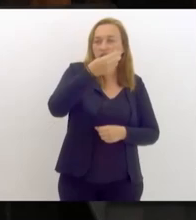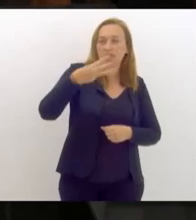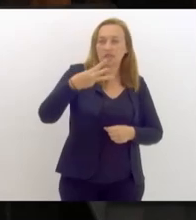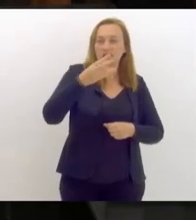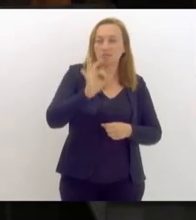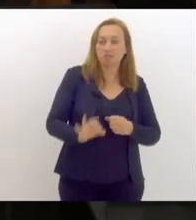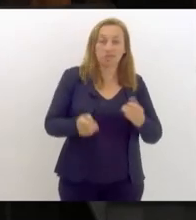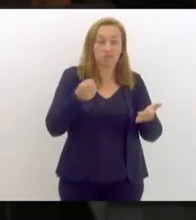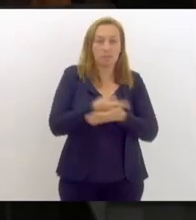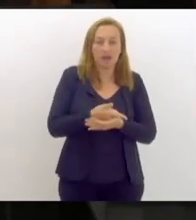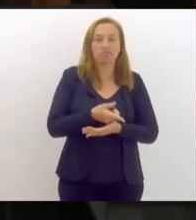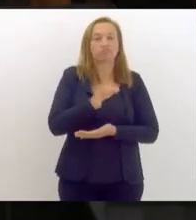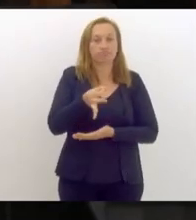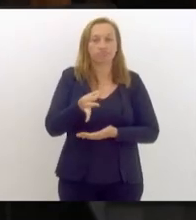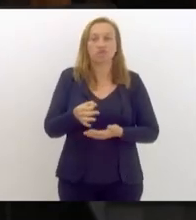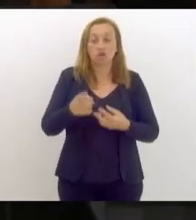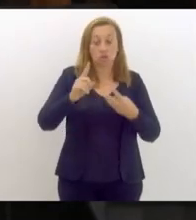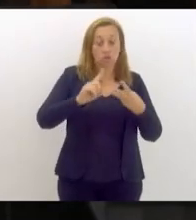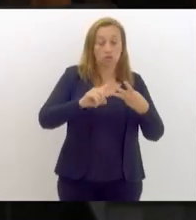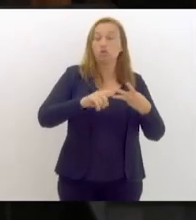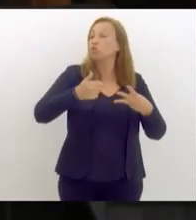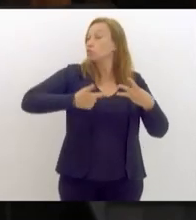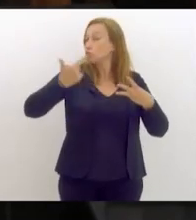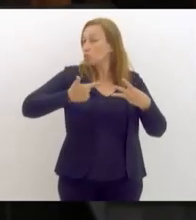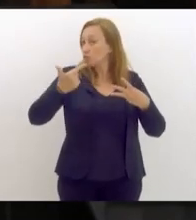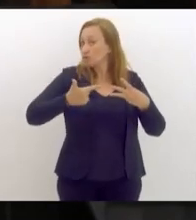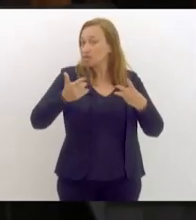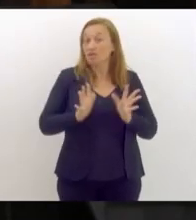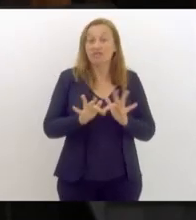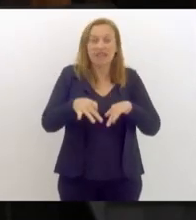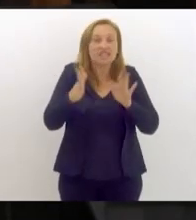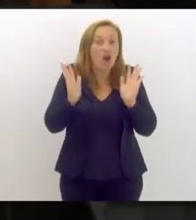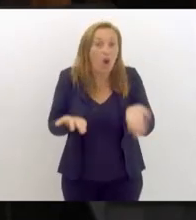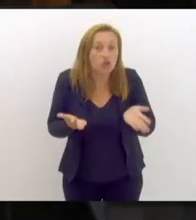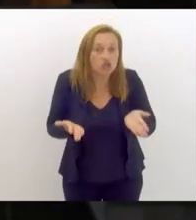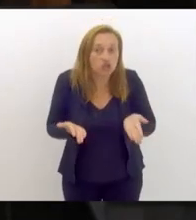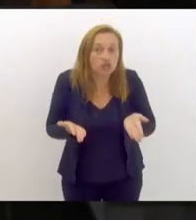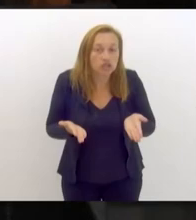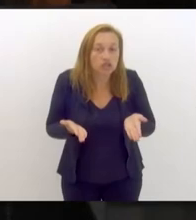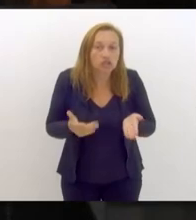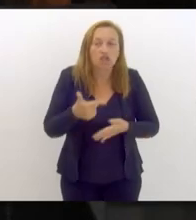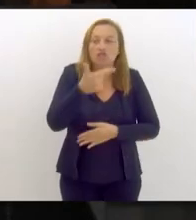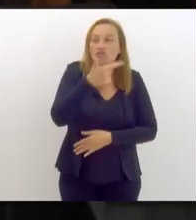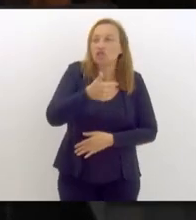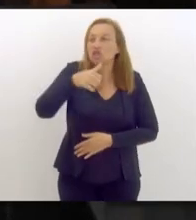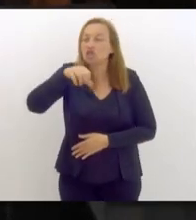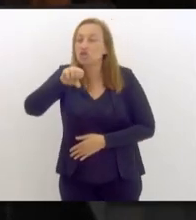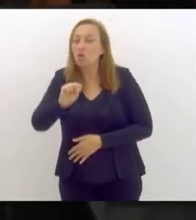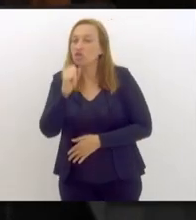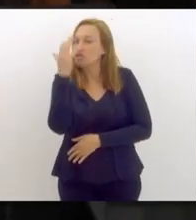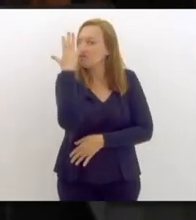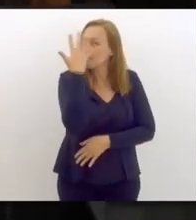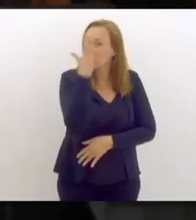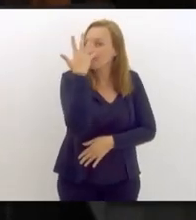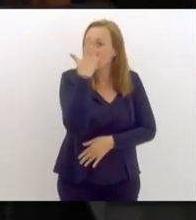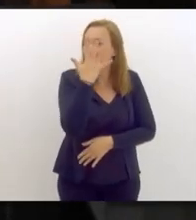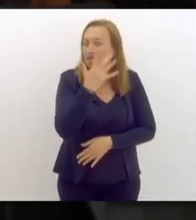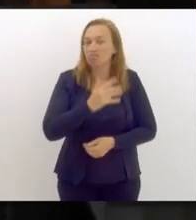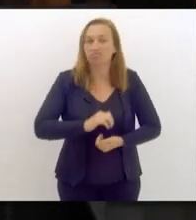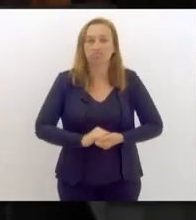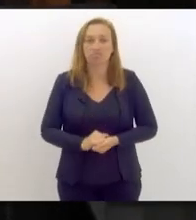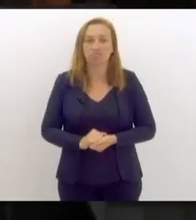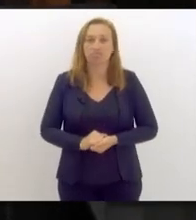pago no segundo bimestre que terminar hoje 28 de Fevereiro